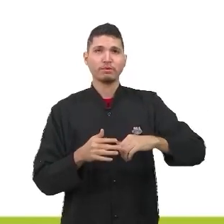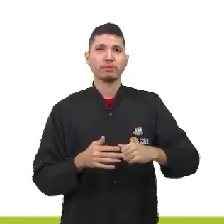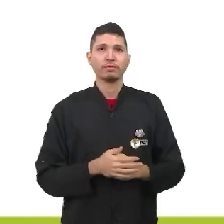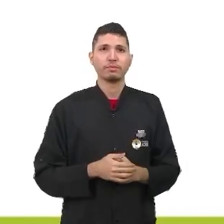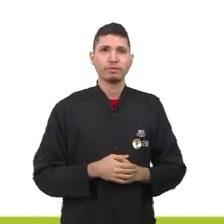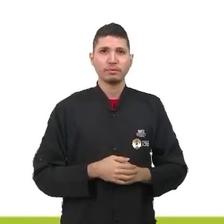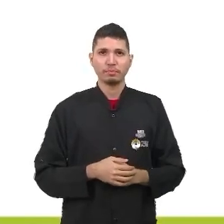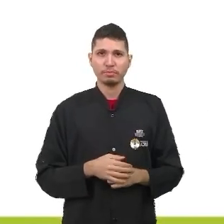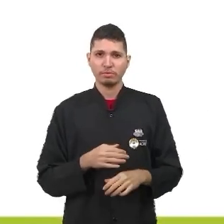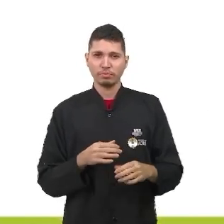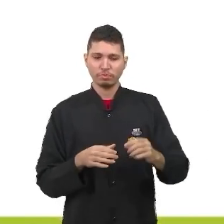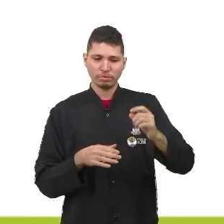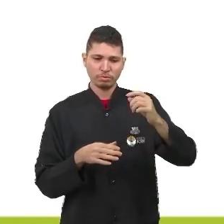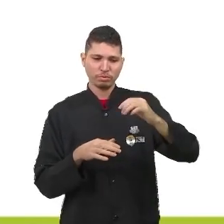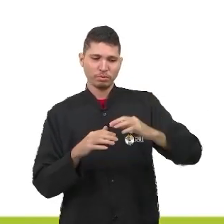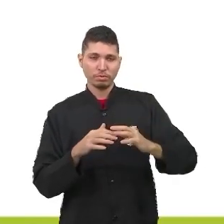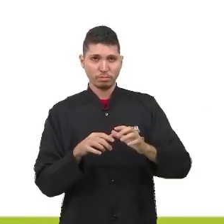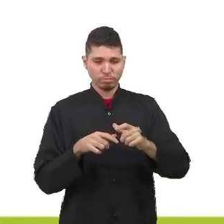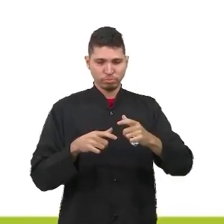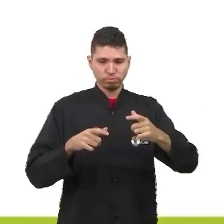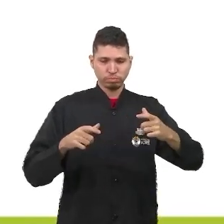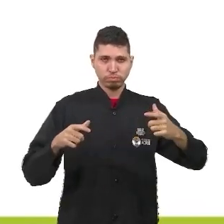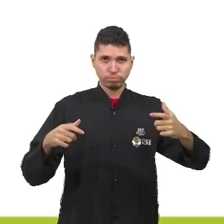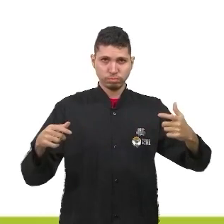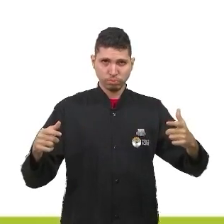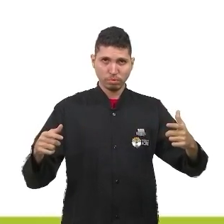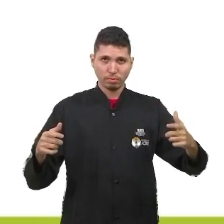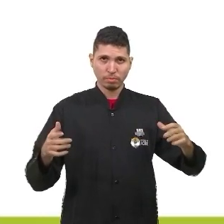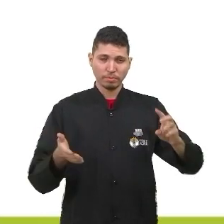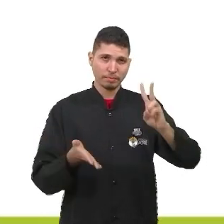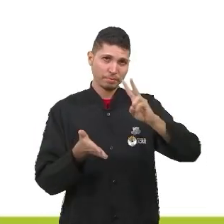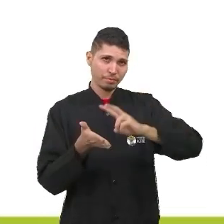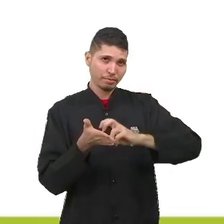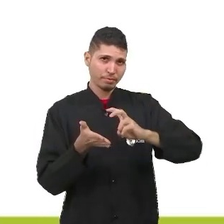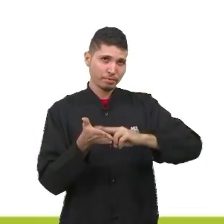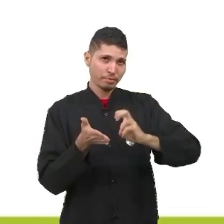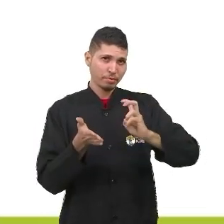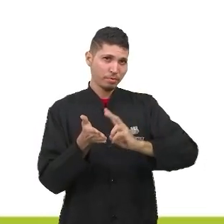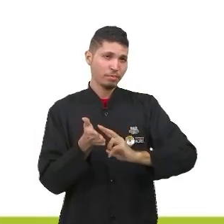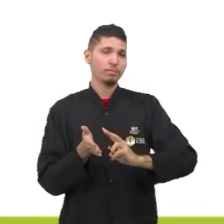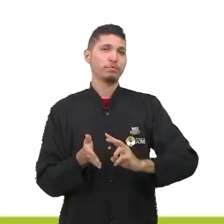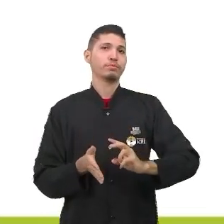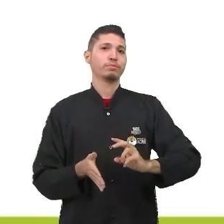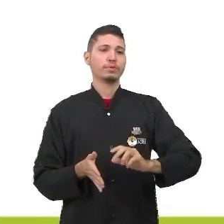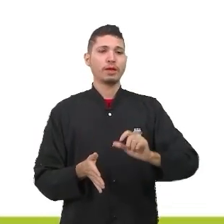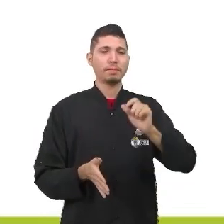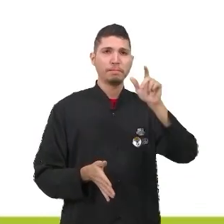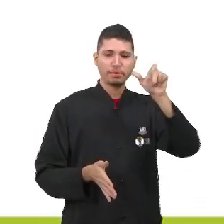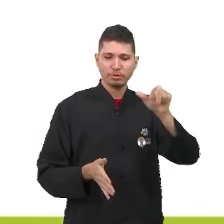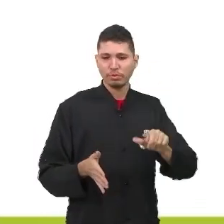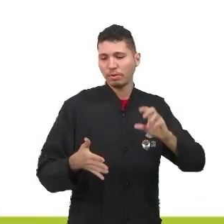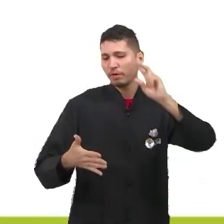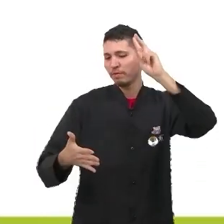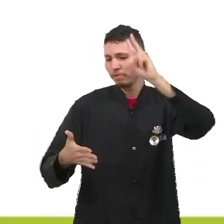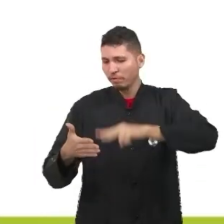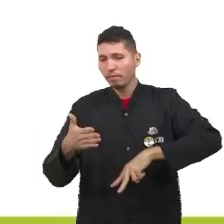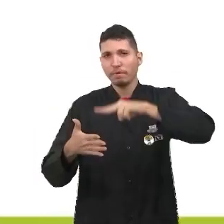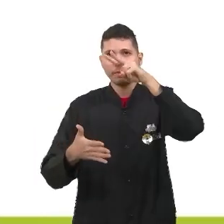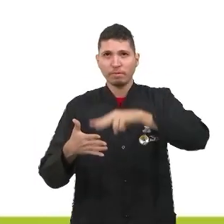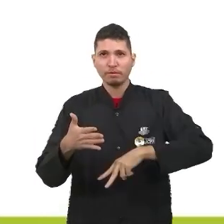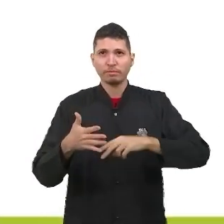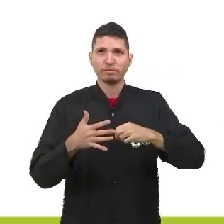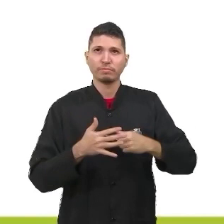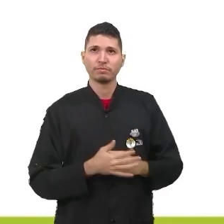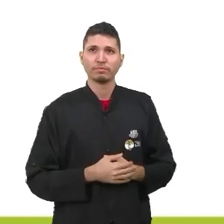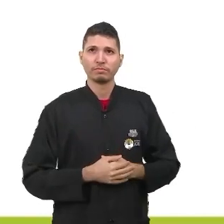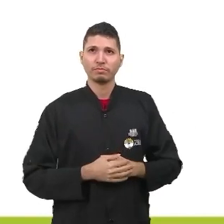ampliando o leque de informações desse leitor. Nós temos o movimento antropofágico, né, que nós não poderíamos